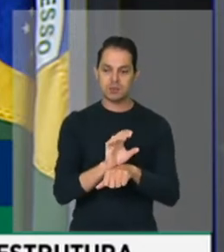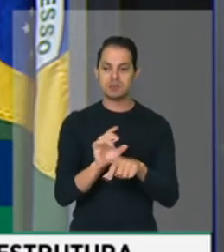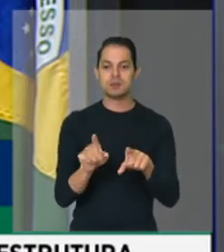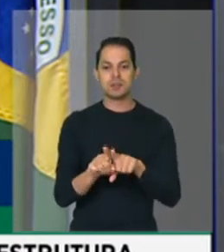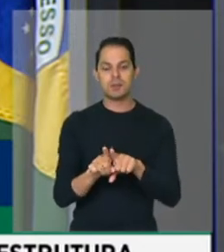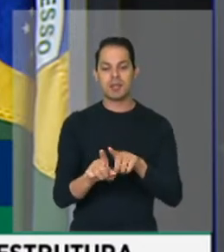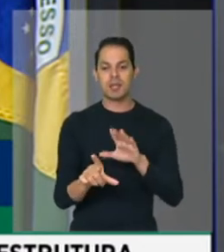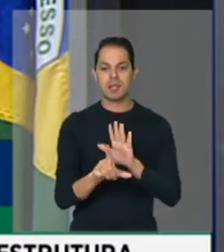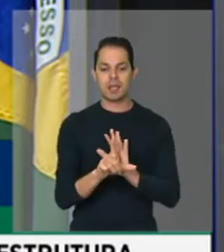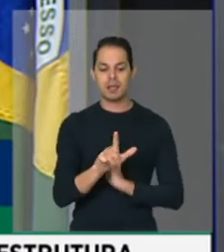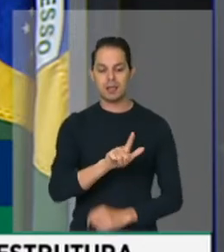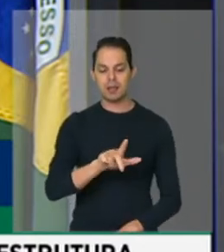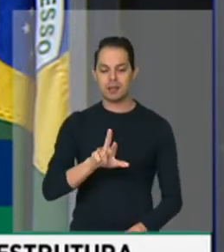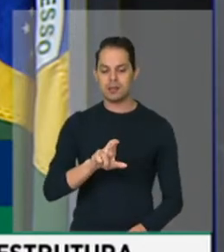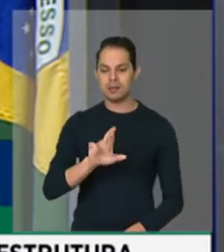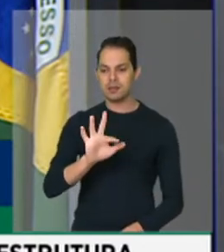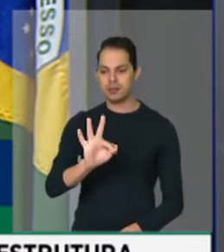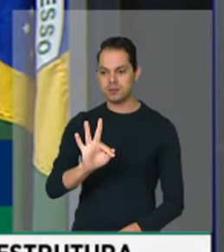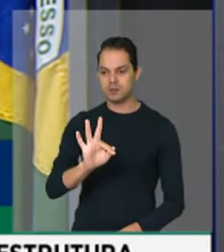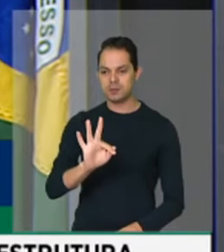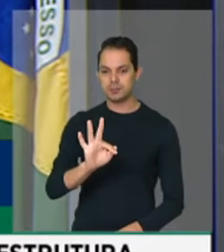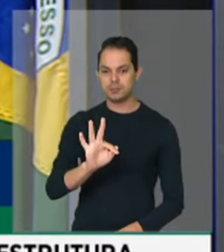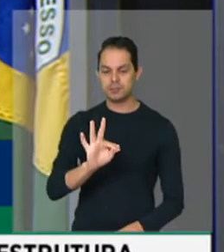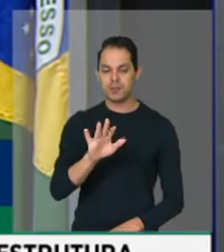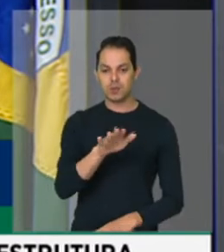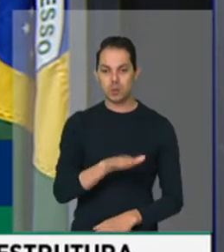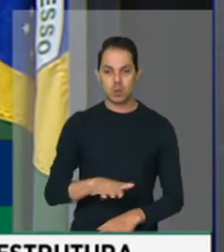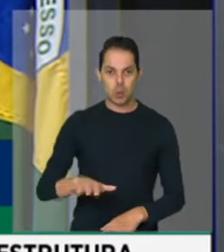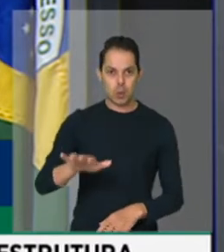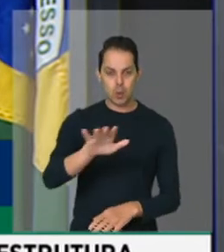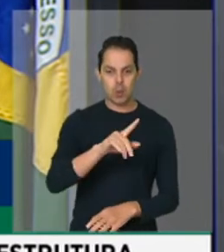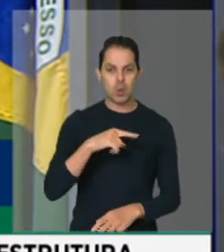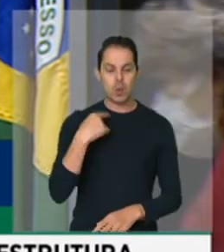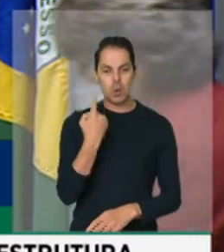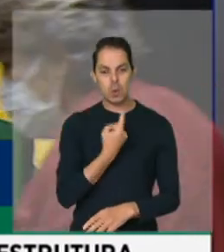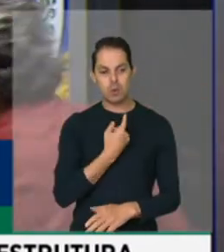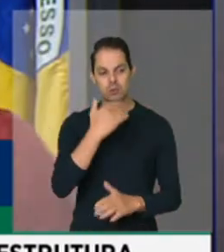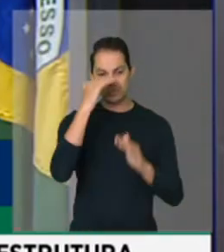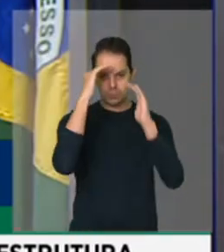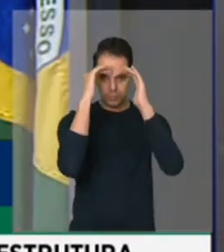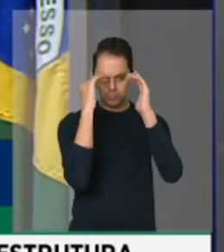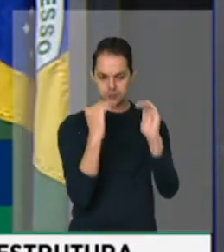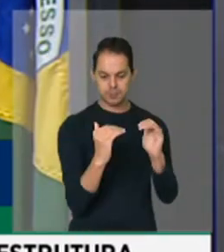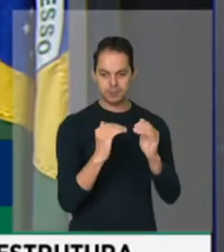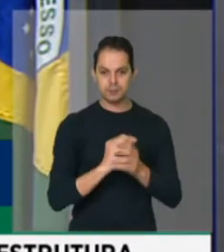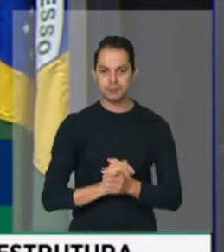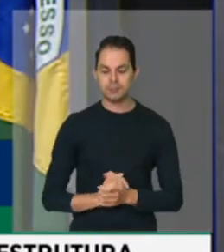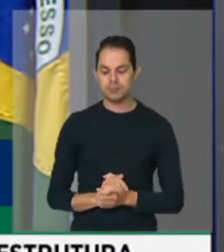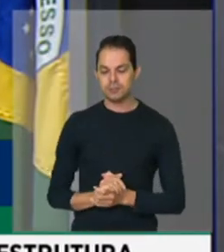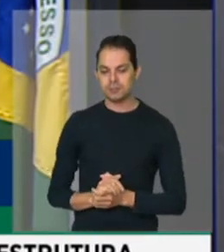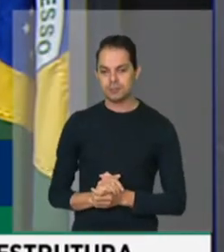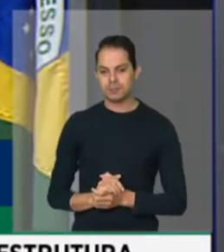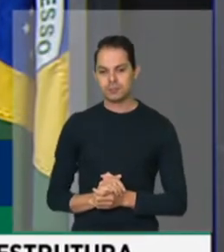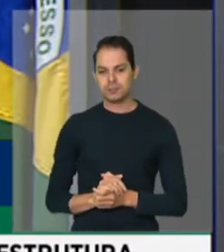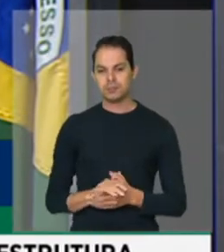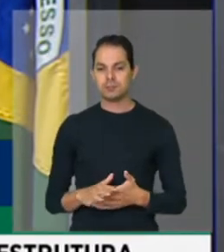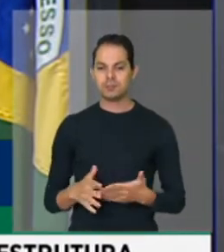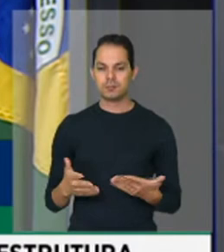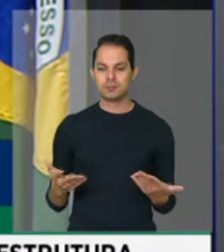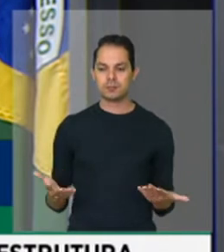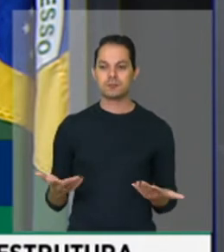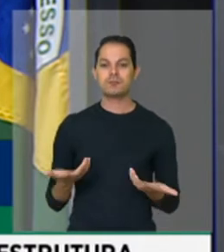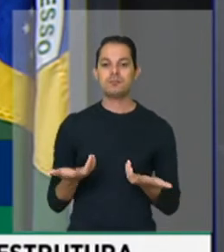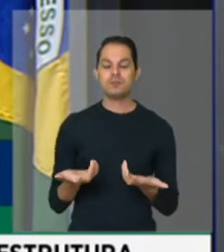Lei de Responsabilidade Fiscal, que todos nós zelamos por seguir. Desta forma,